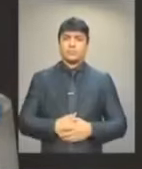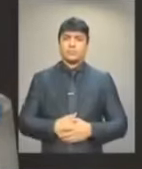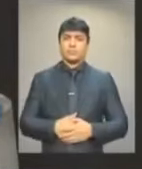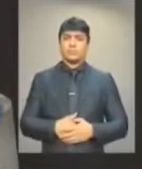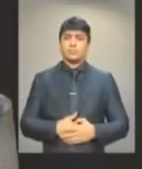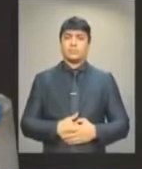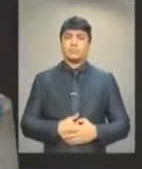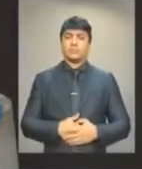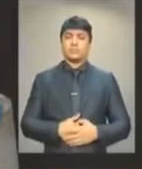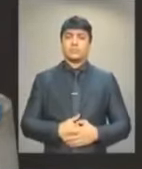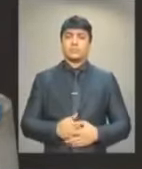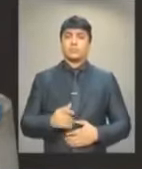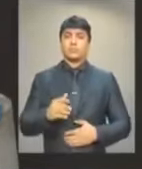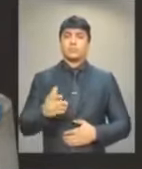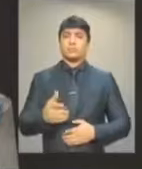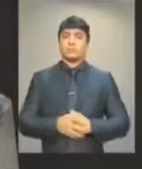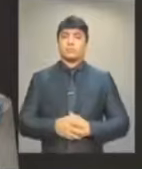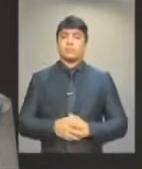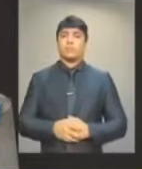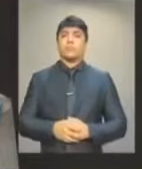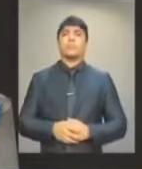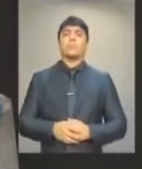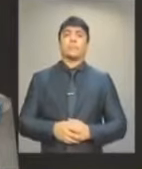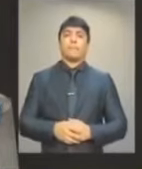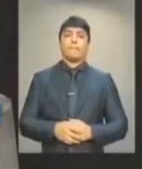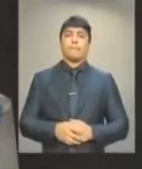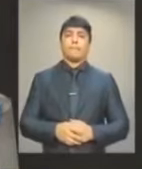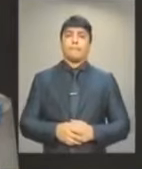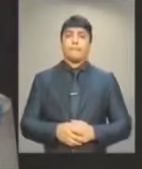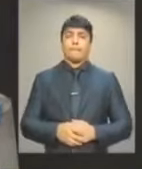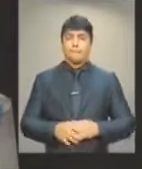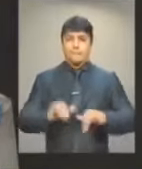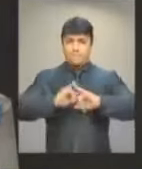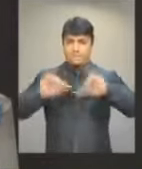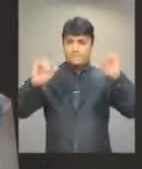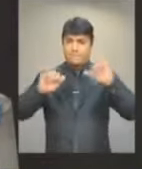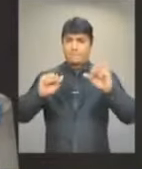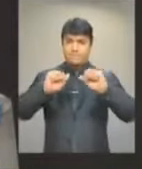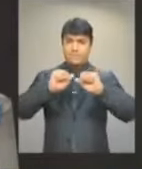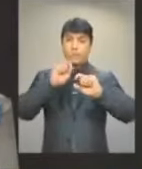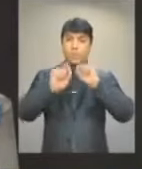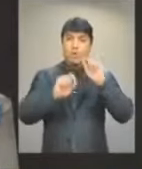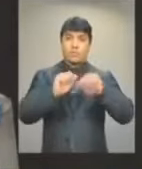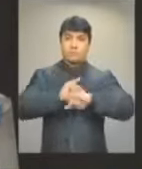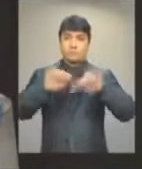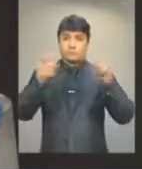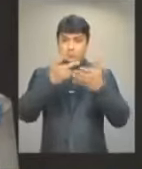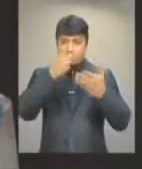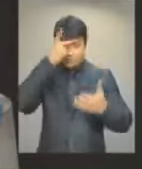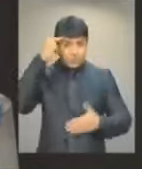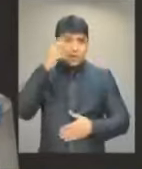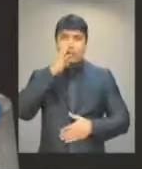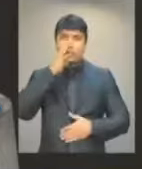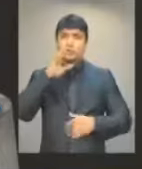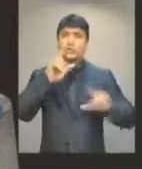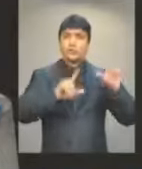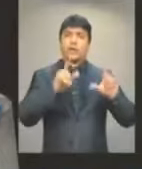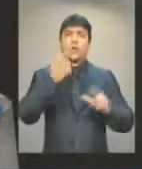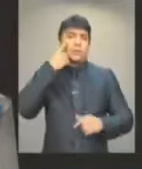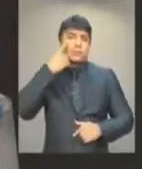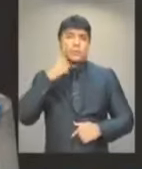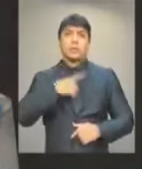Rosen, Leonardo Araújo, quando possível. Nosso telespectador, importante dizer que todos